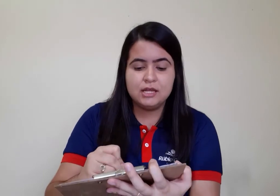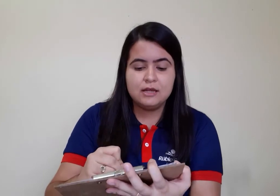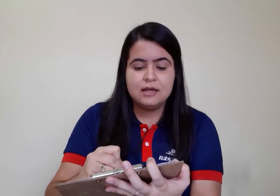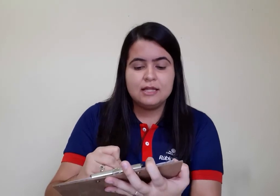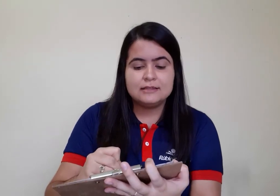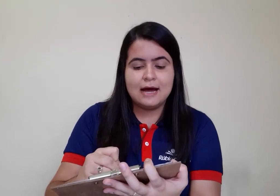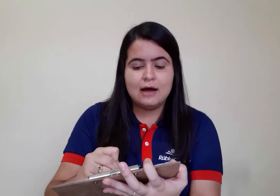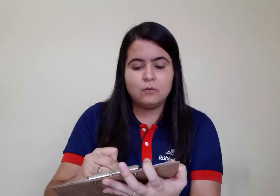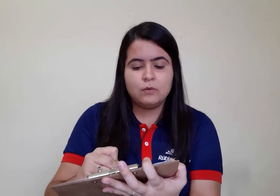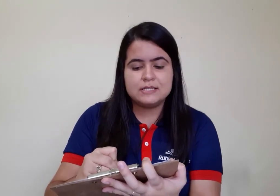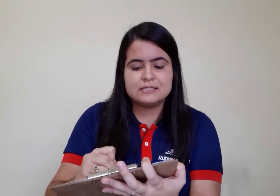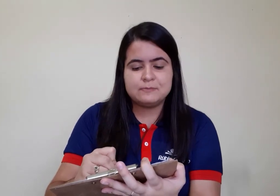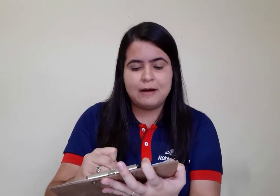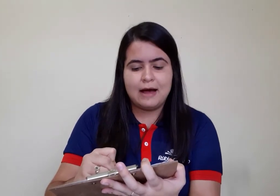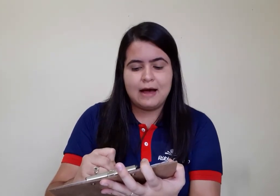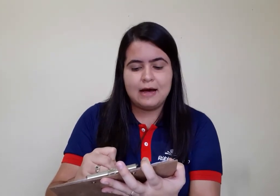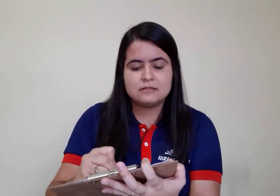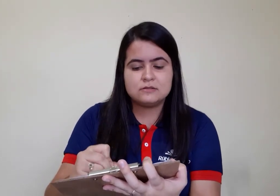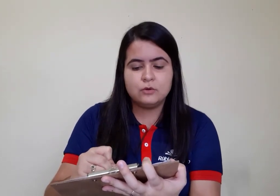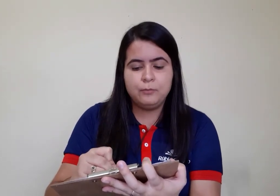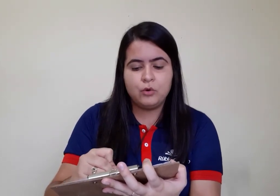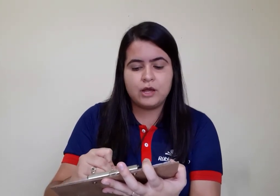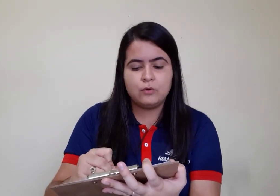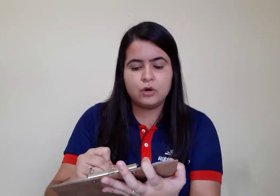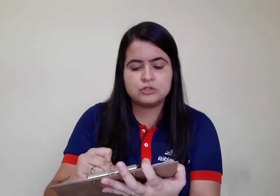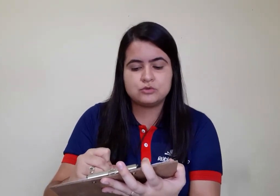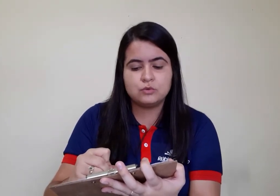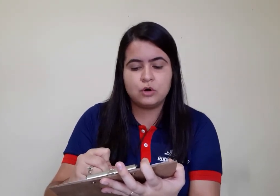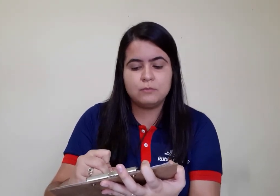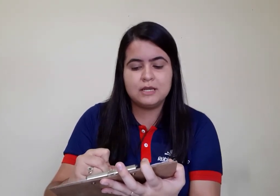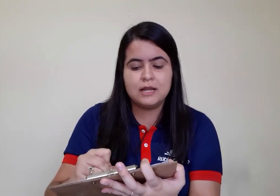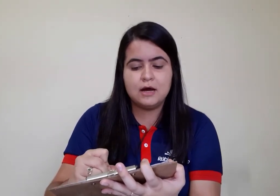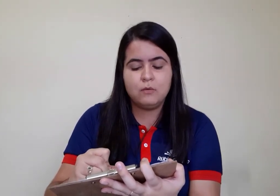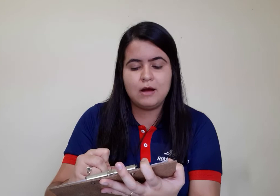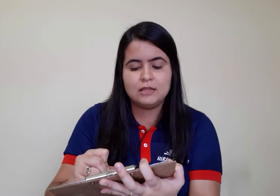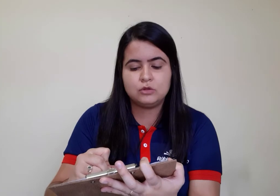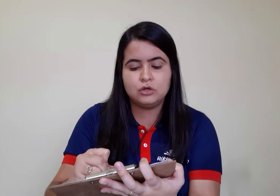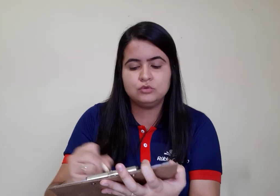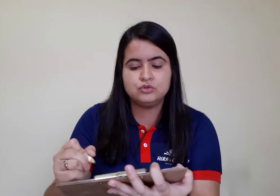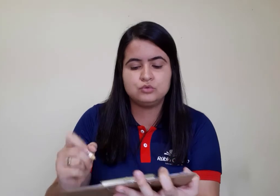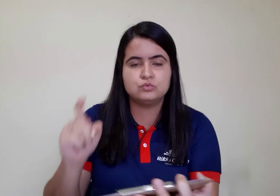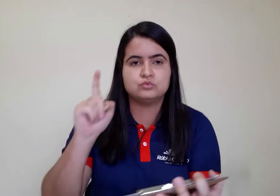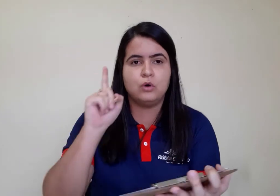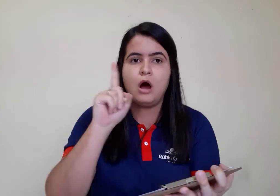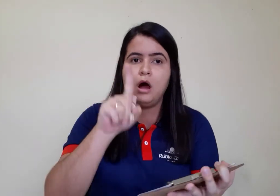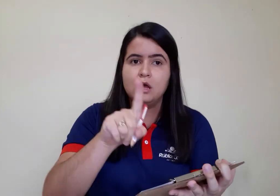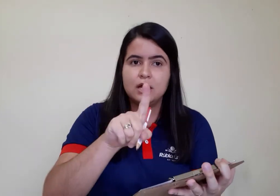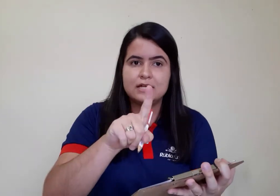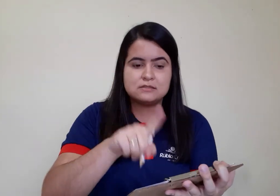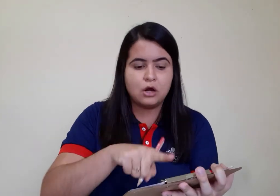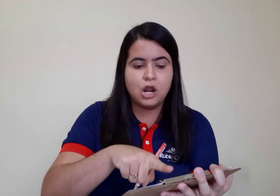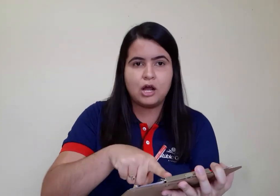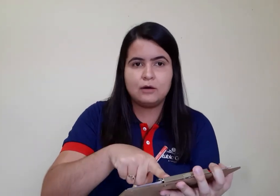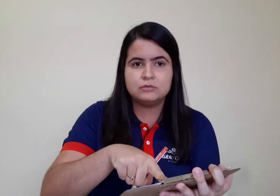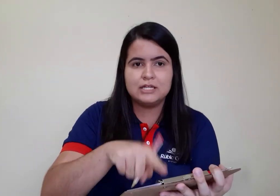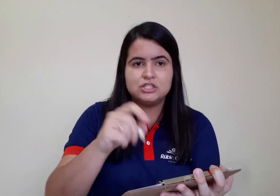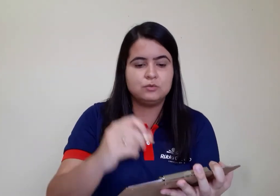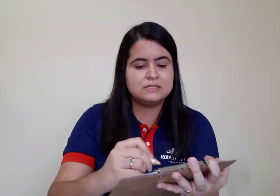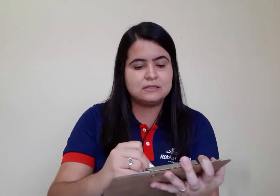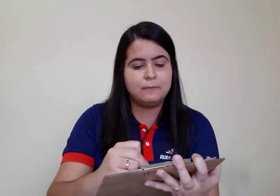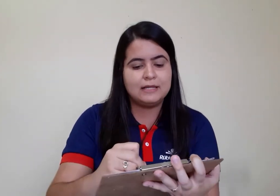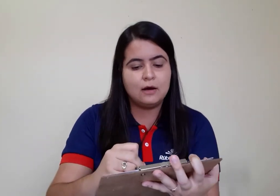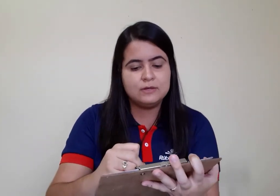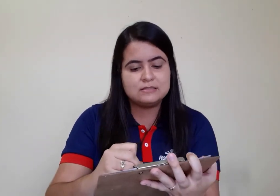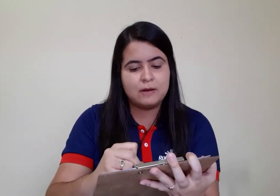de dar um espaço, porque o nosso nome não é todo junto, ó. É só colocar um